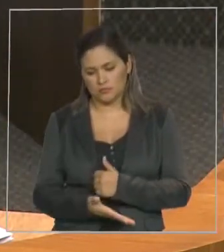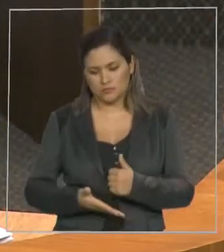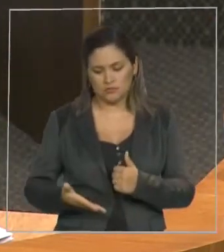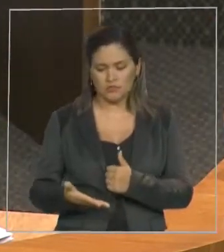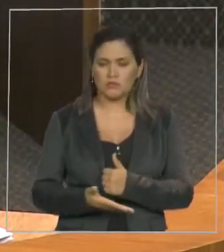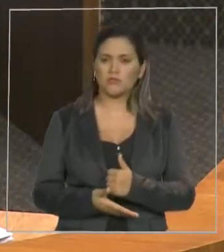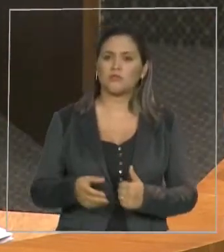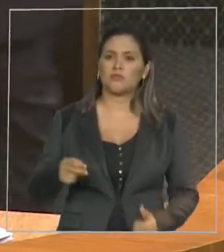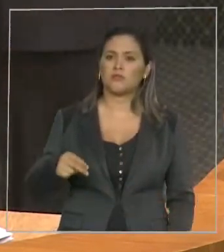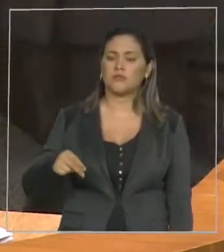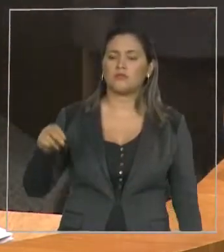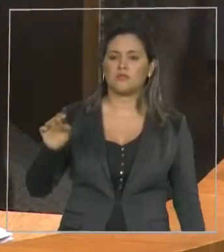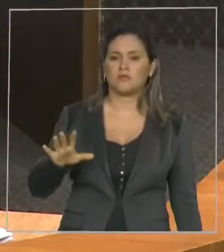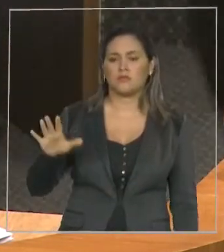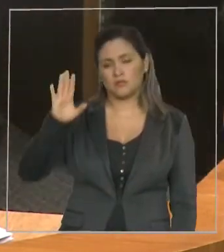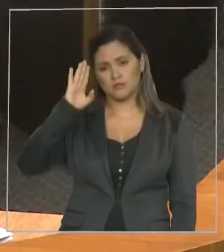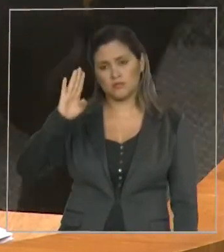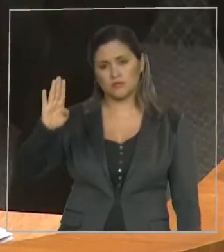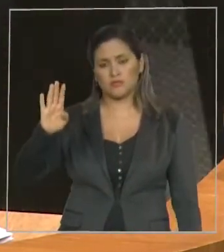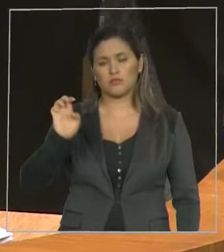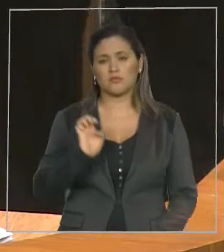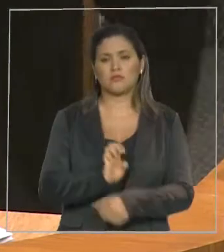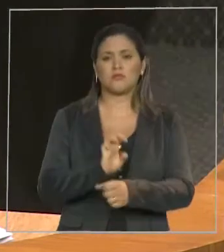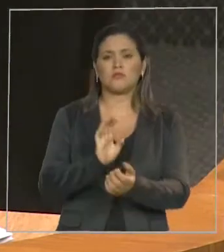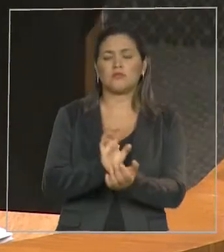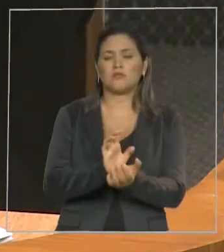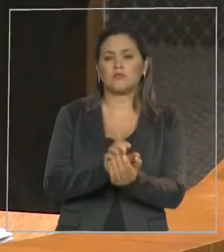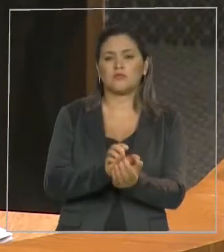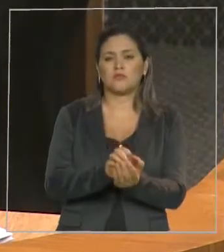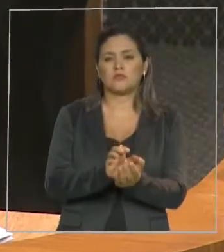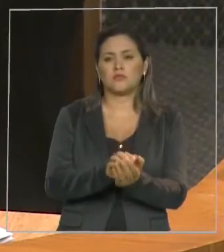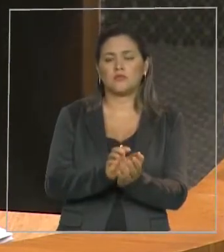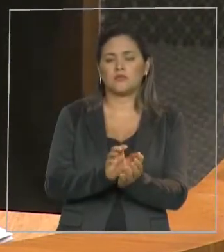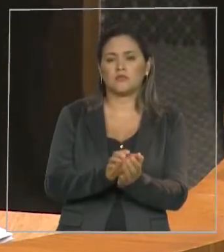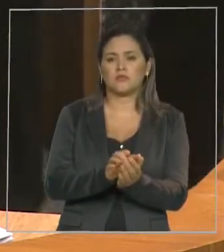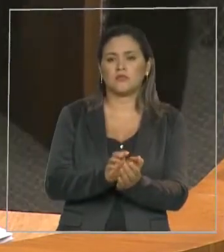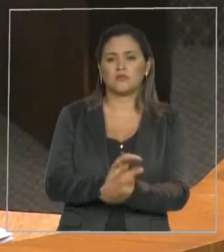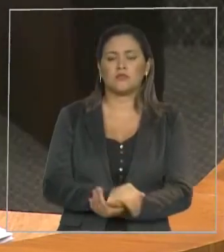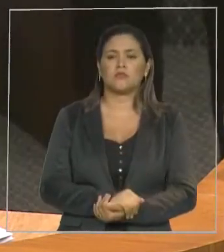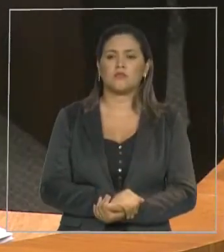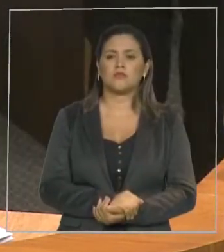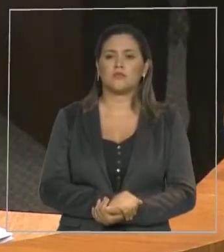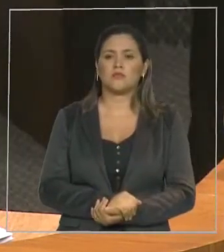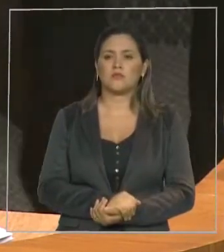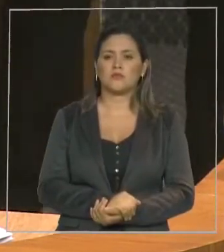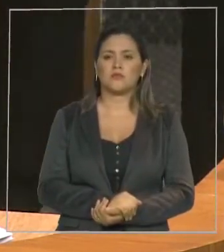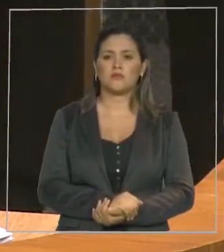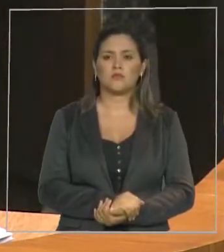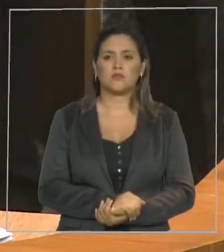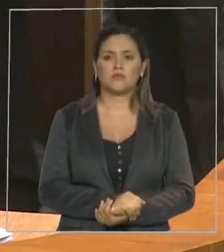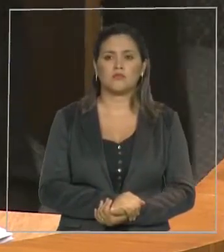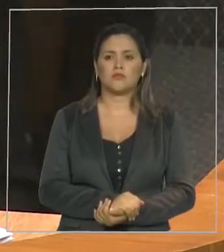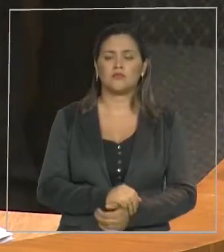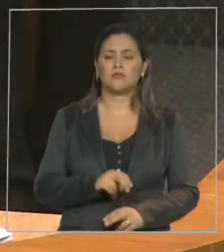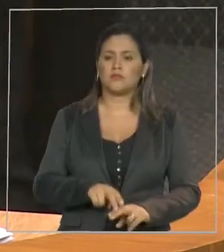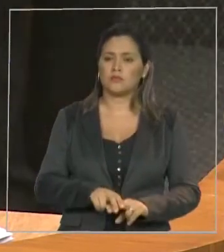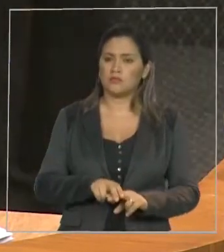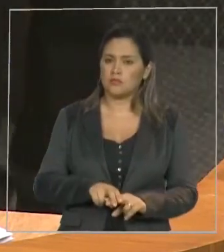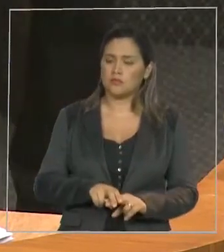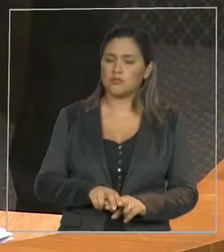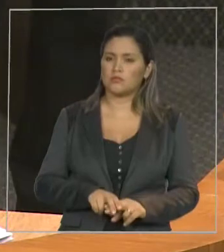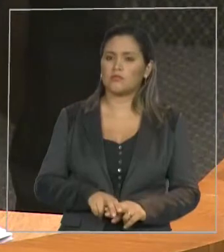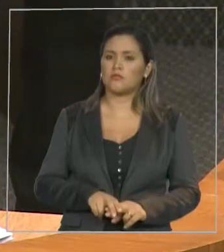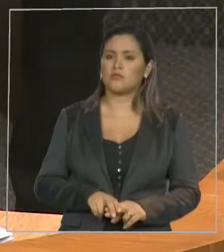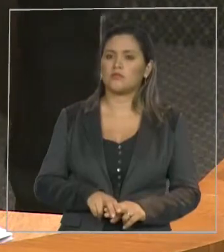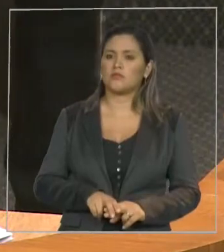de Pernambuco, que tem uma referência muito forte na história desse partido. Portanto, fizemos ali um debate